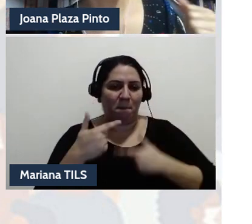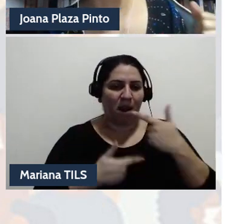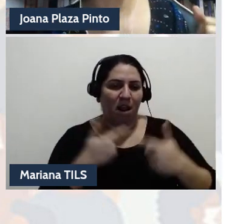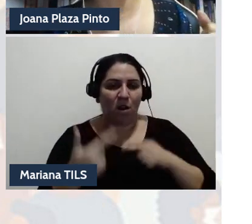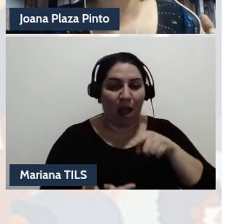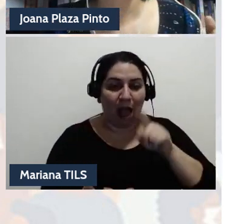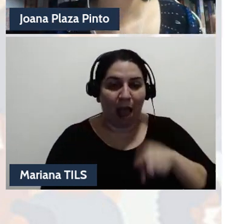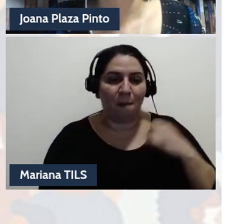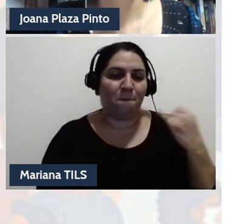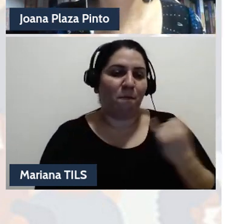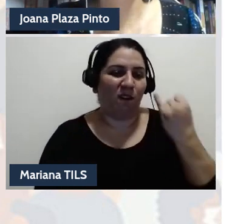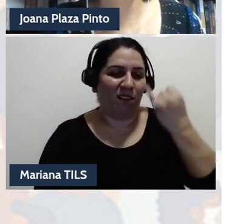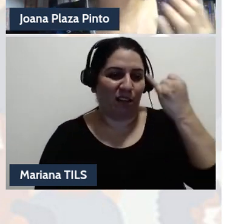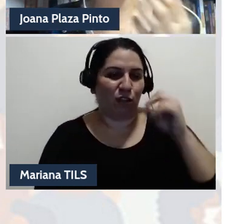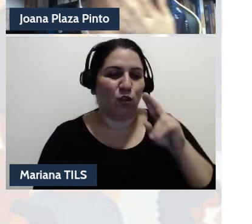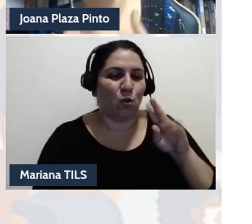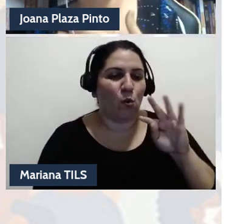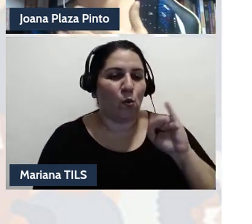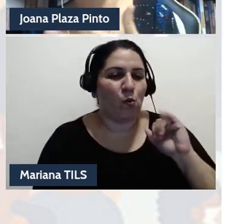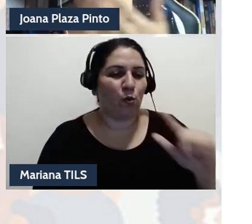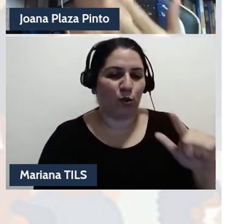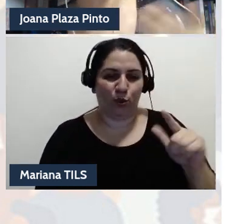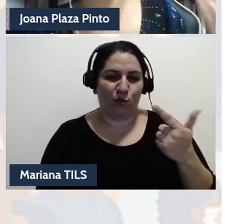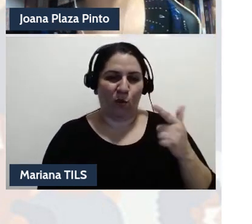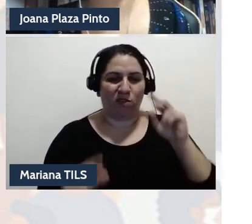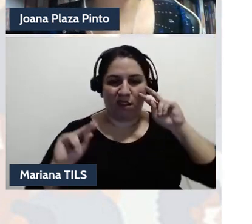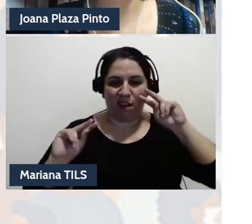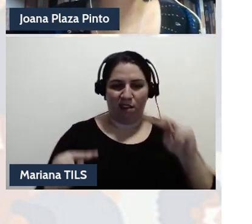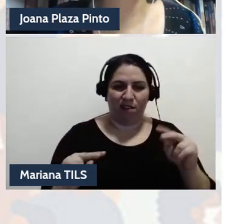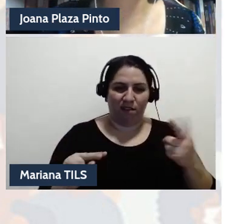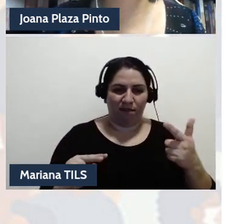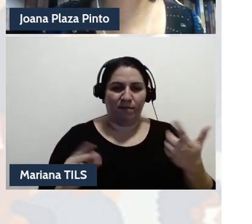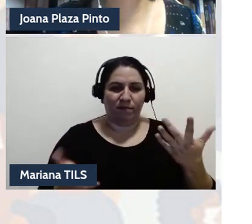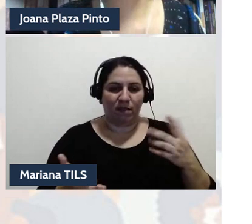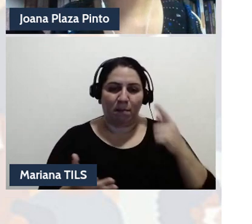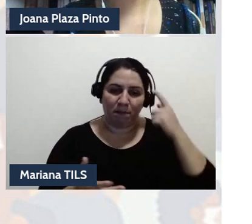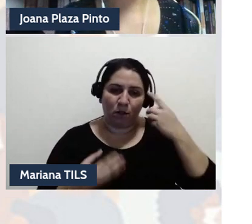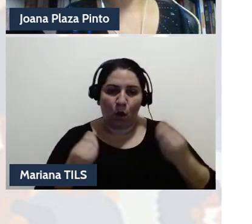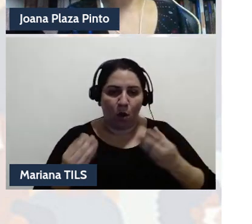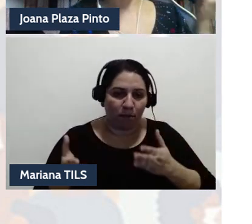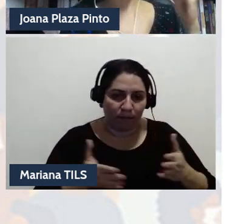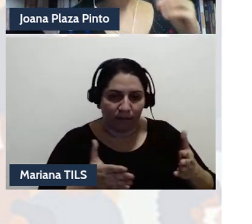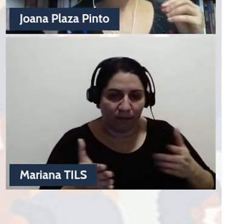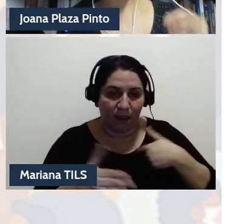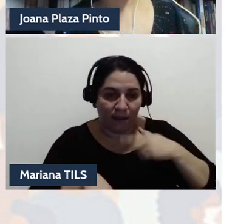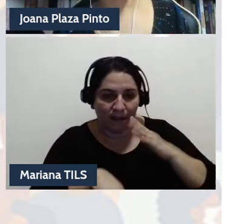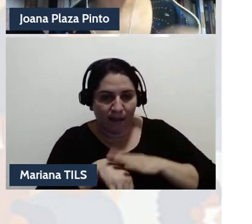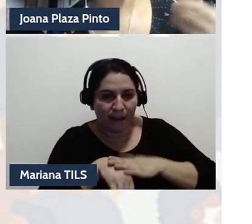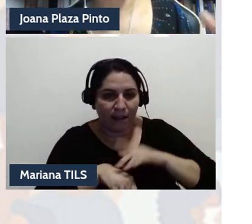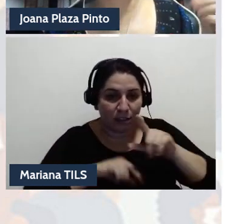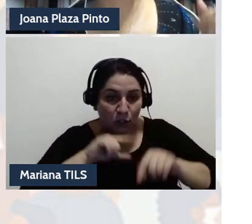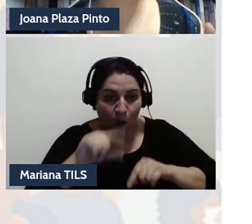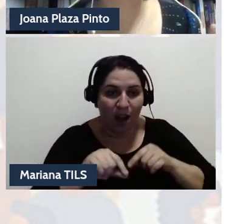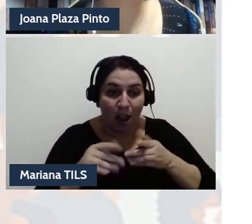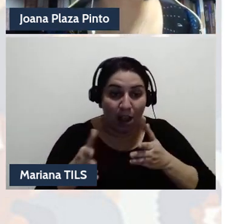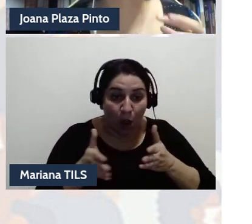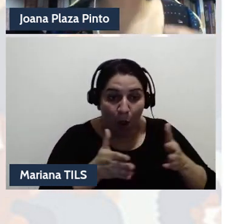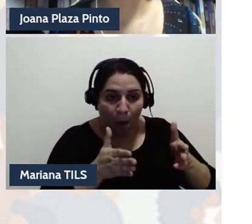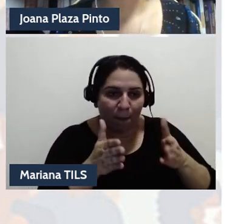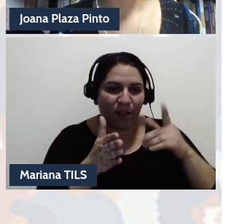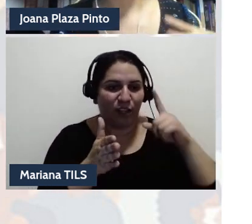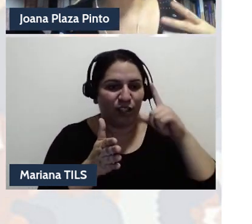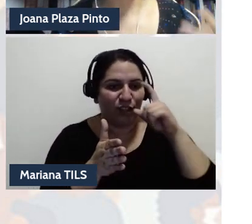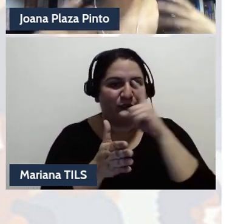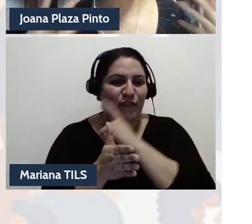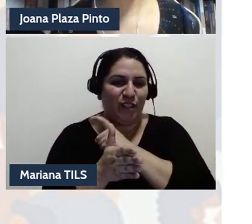útil, né? A decisão de trilhar conscientemente um caminho intelectual foi sempre uma opção excepcional e difícil.